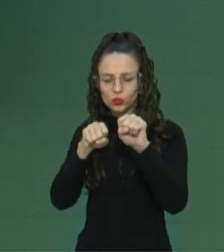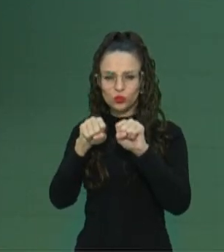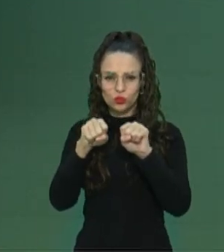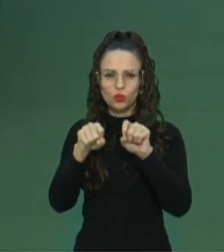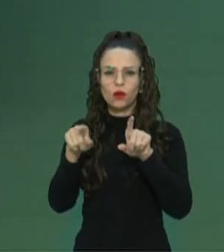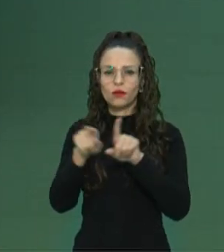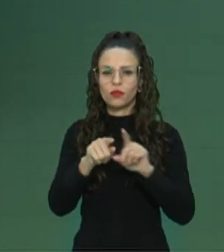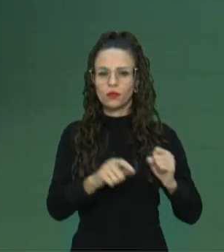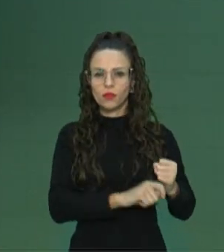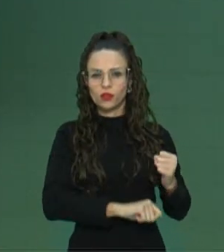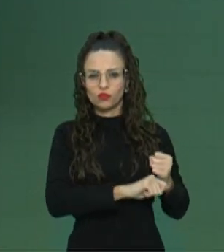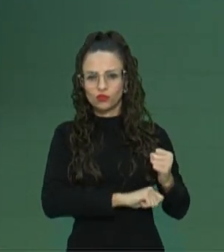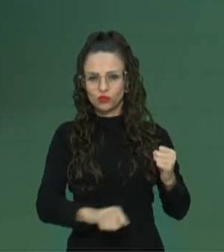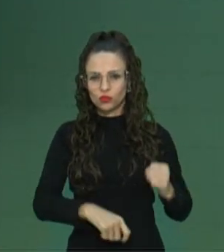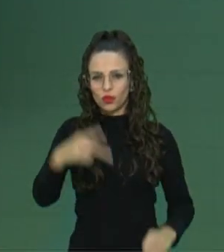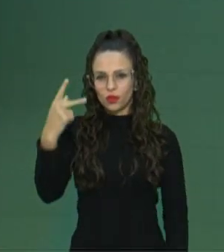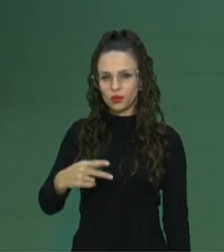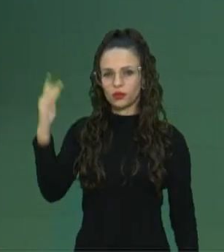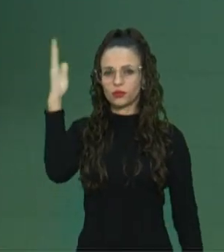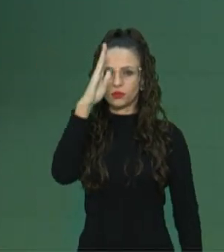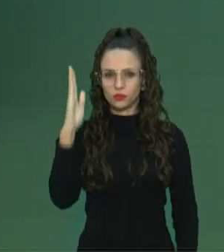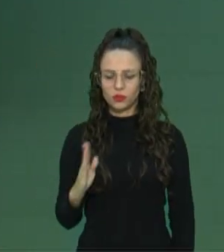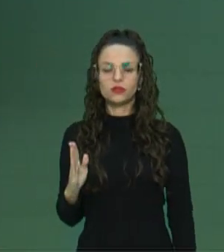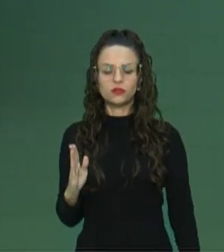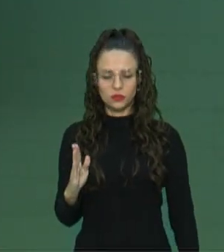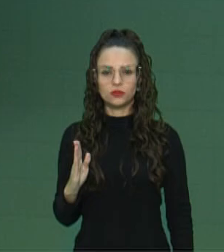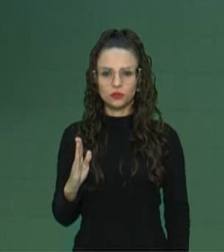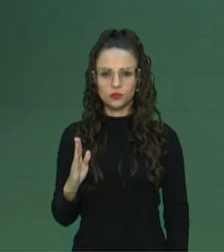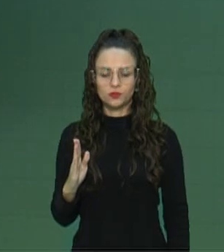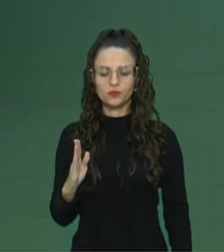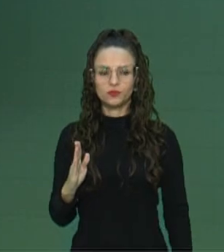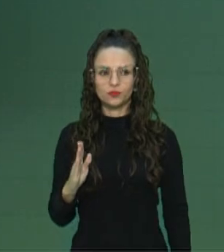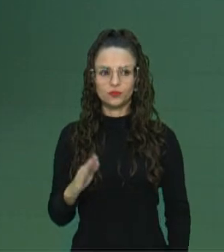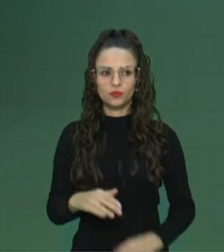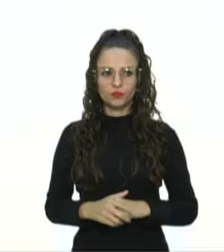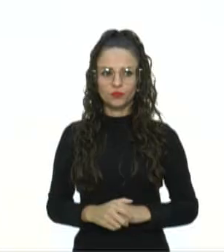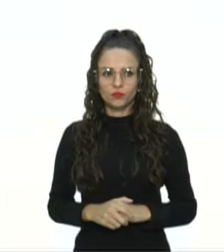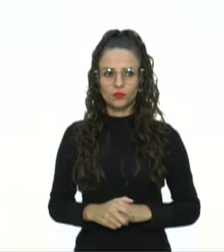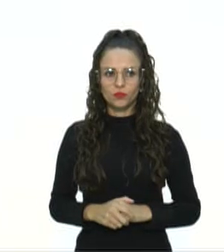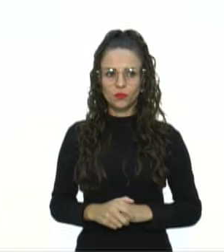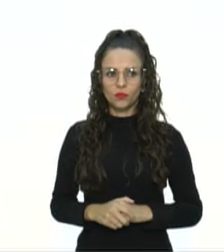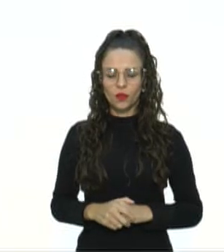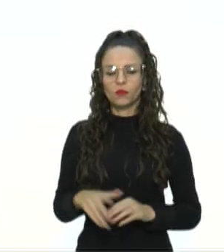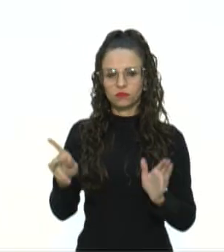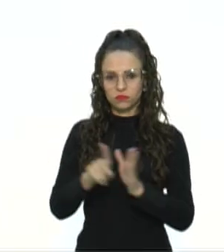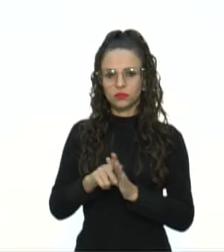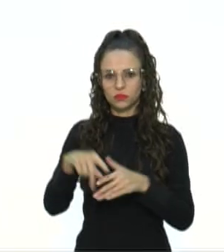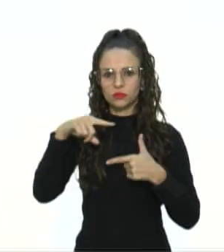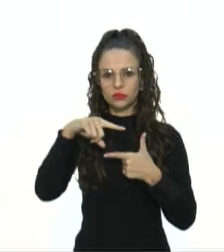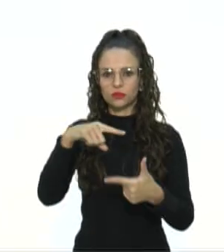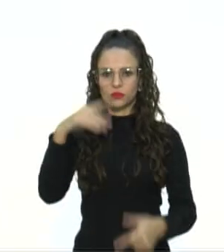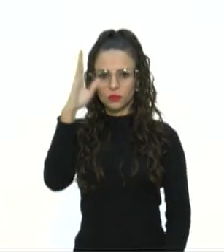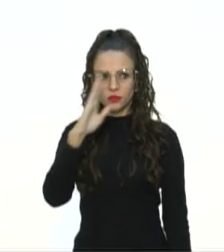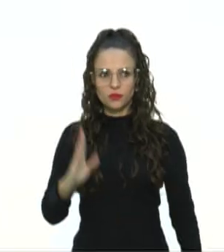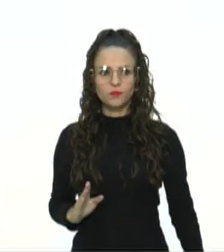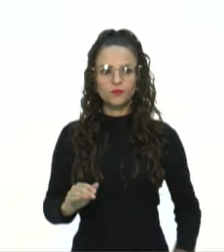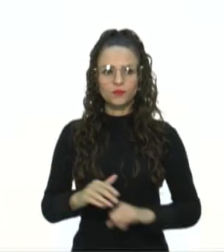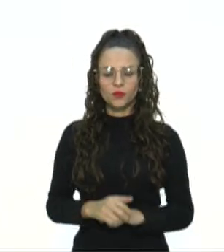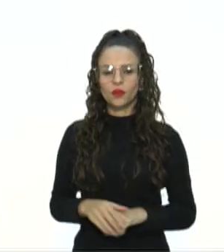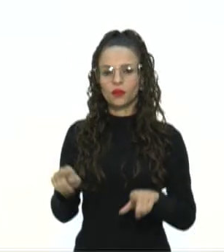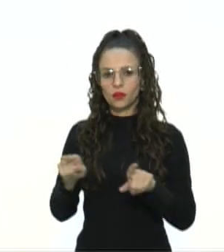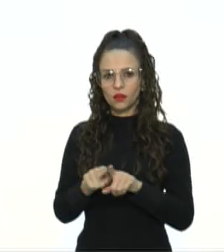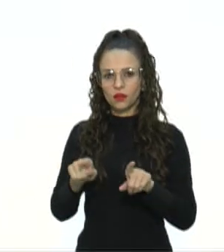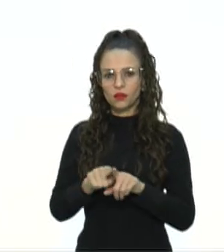jiu-jitsu, o tradicional e o brasileiro, principalmente assim, muitos dizem, né, só o jiu-jitsu salva, então foi para o chão, a técnica de jiu-jitsu é muito utilizada,